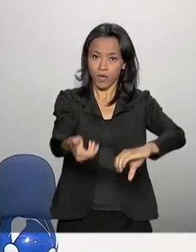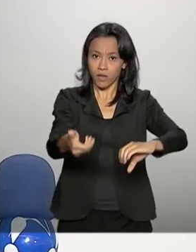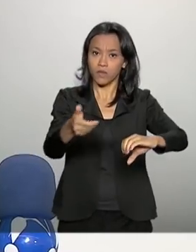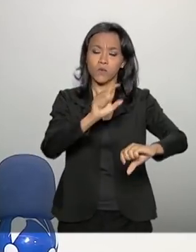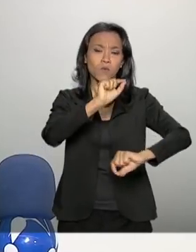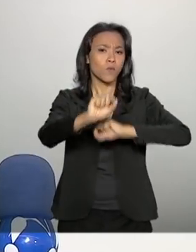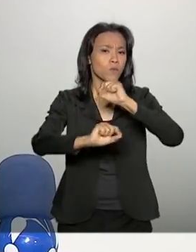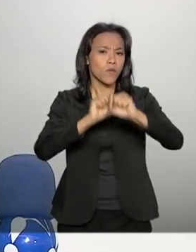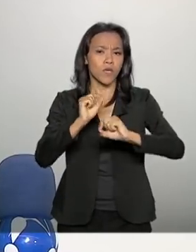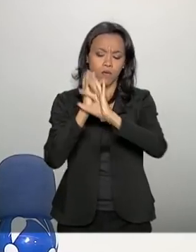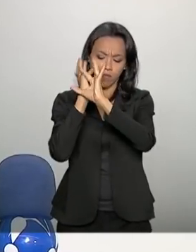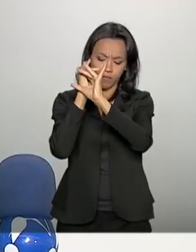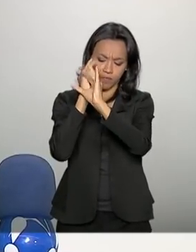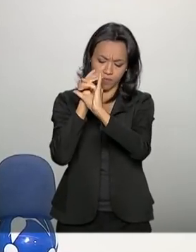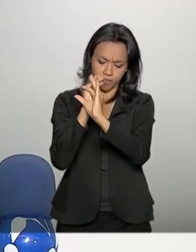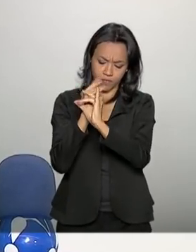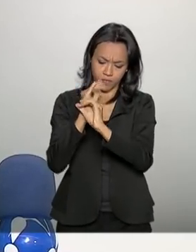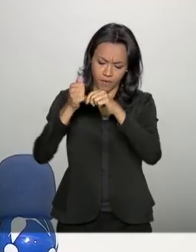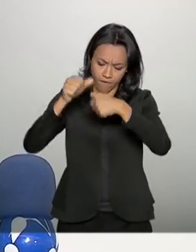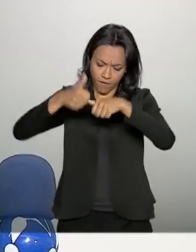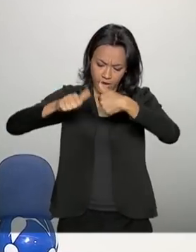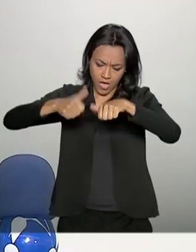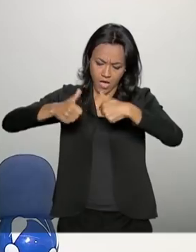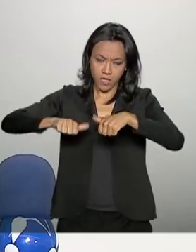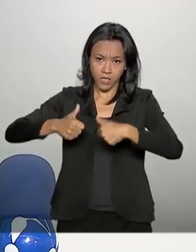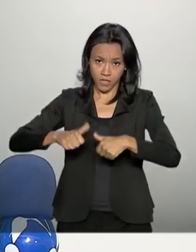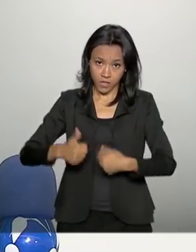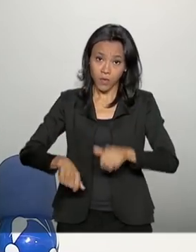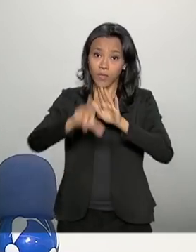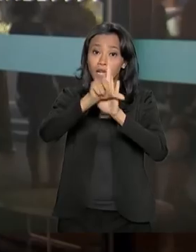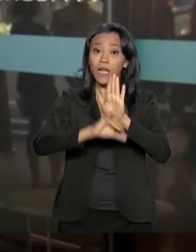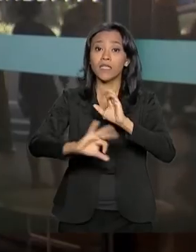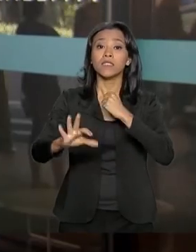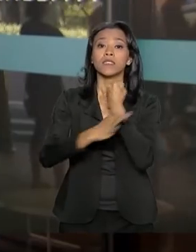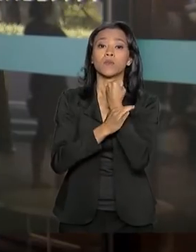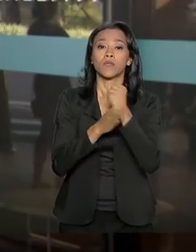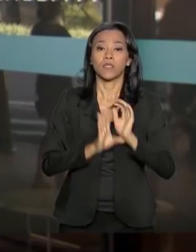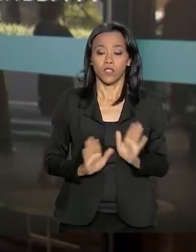a revisão da Lei de Segurança de barragens